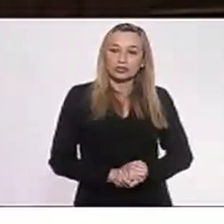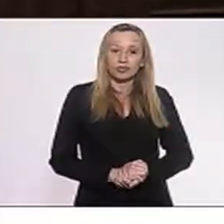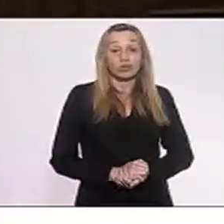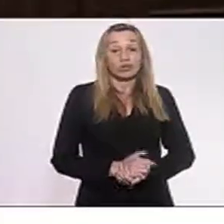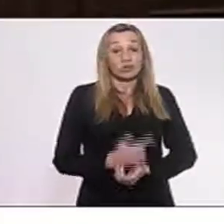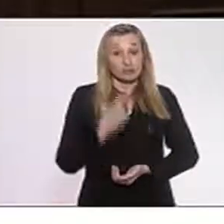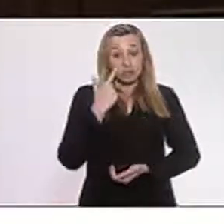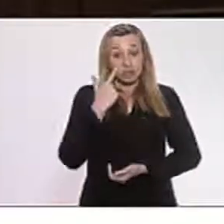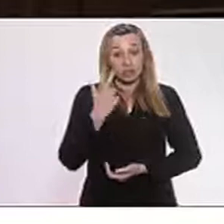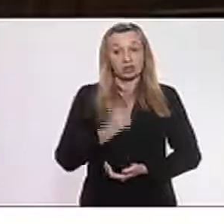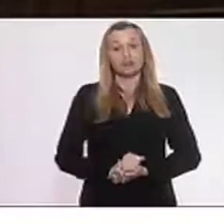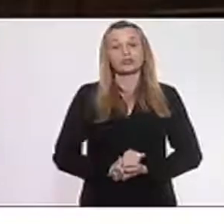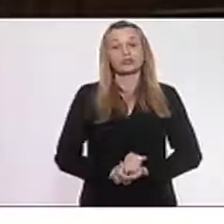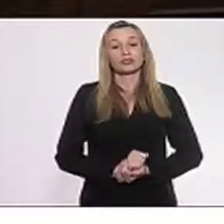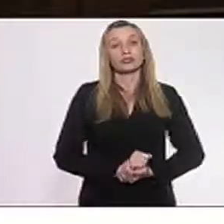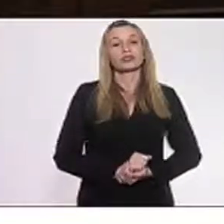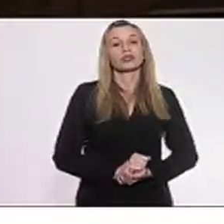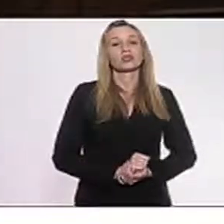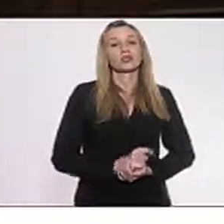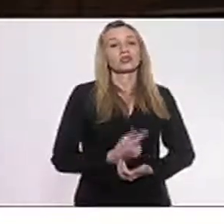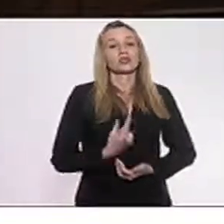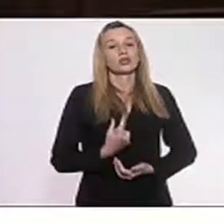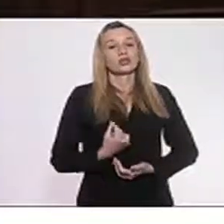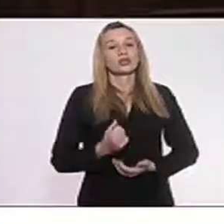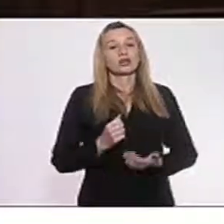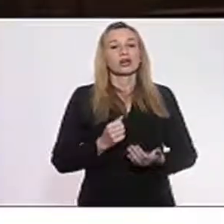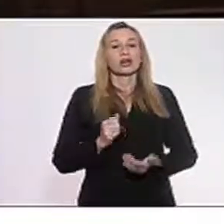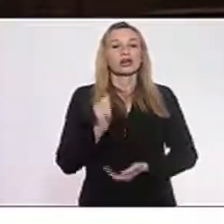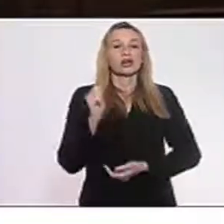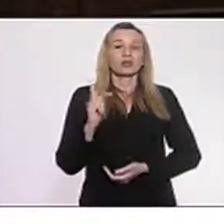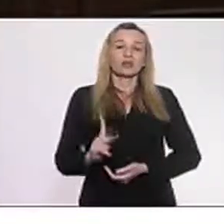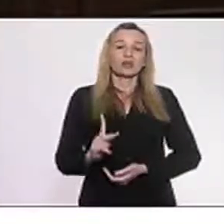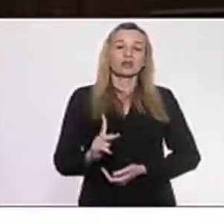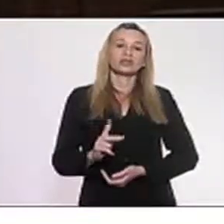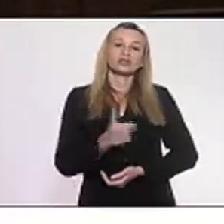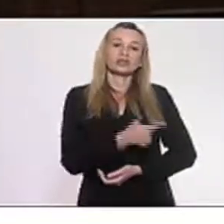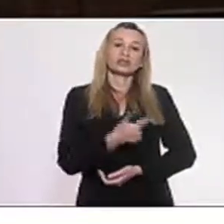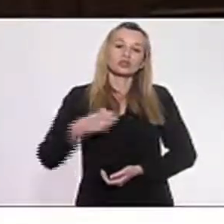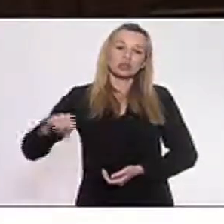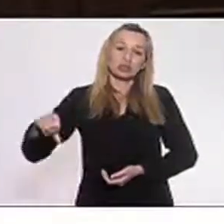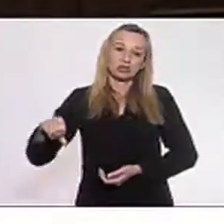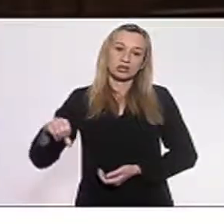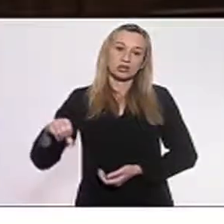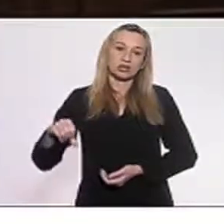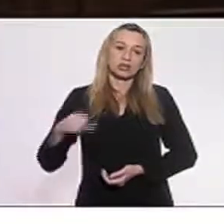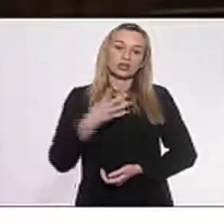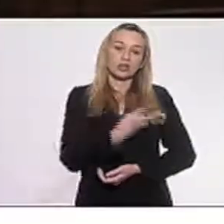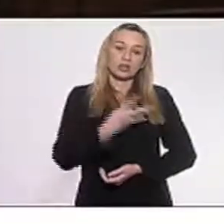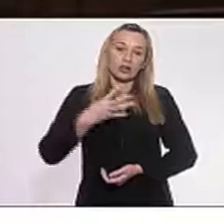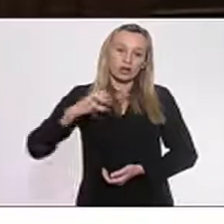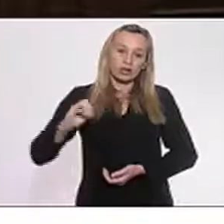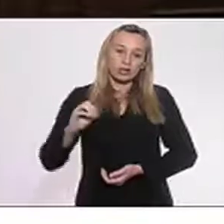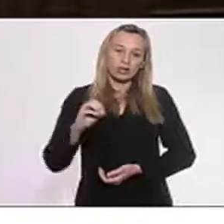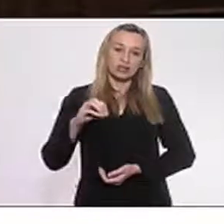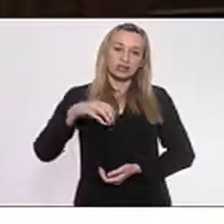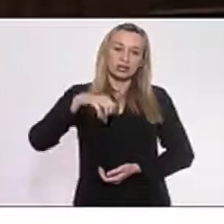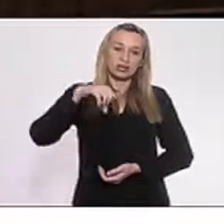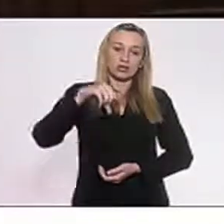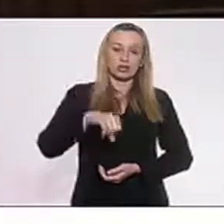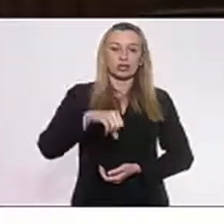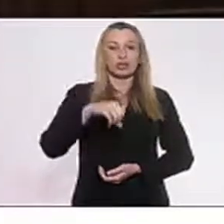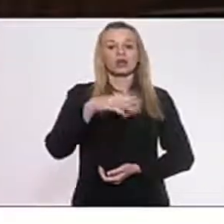Vossa Excelência, que o orçamento aprovado para a FAPERJ em 2019 está na casa de 494 milhões de